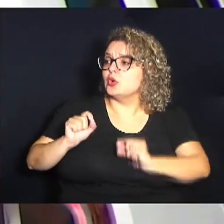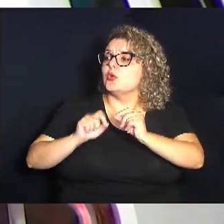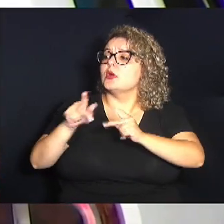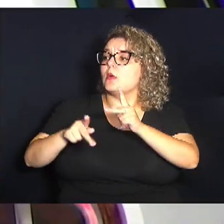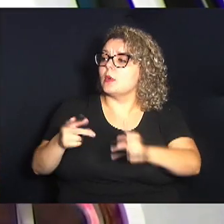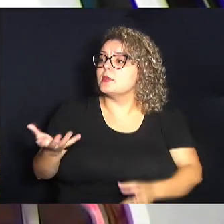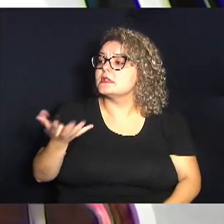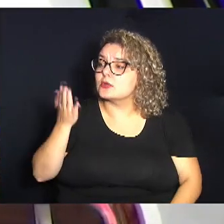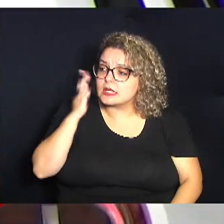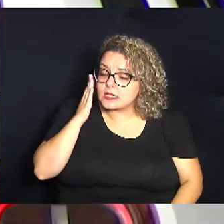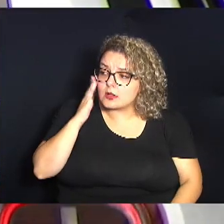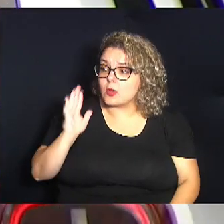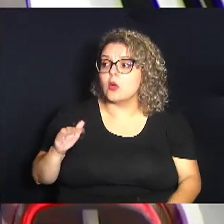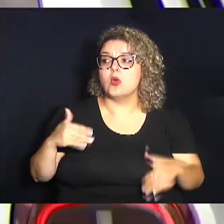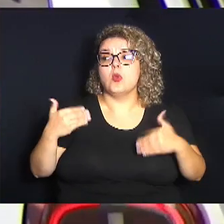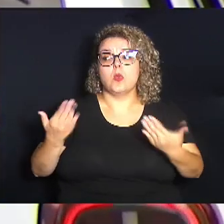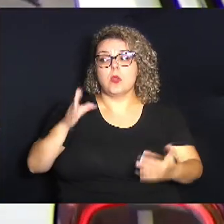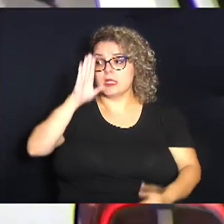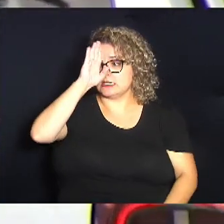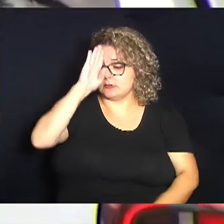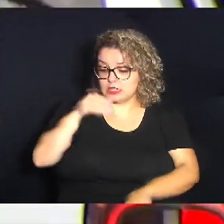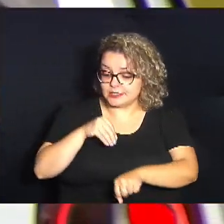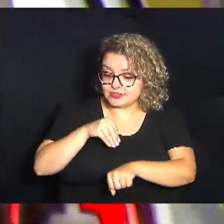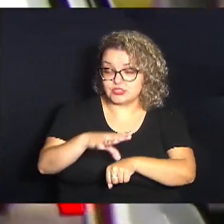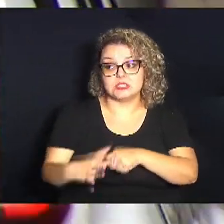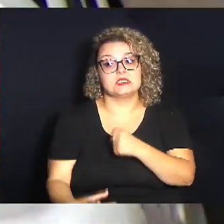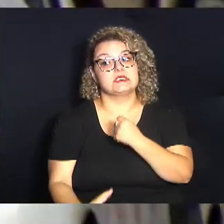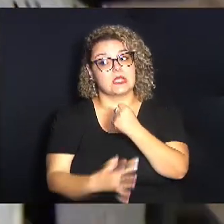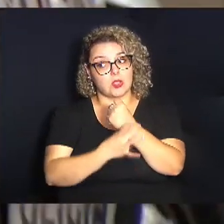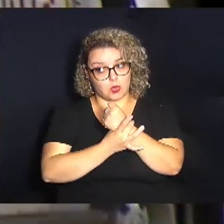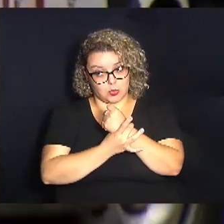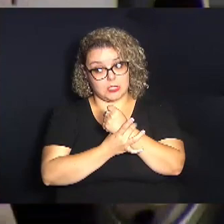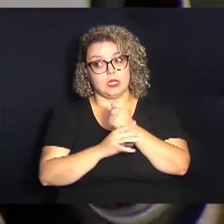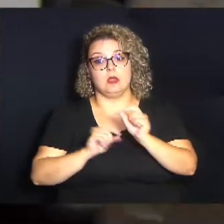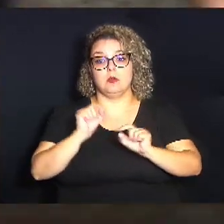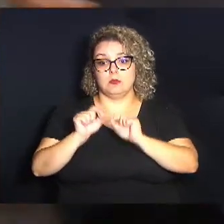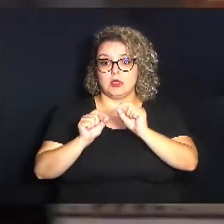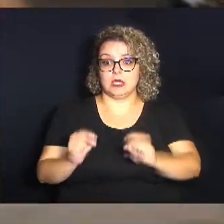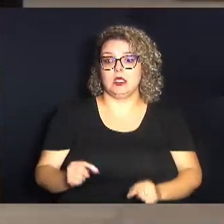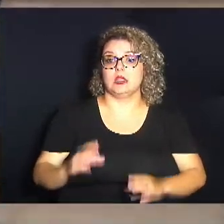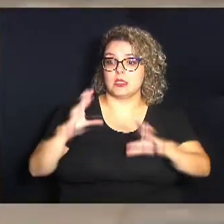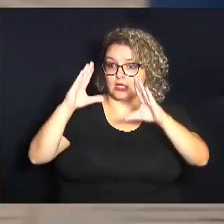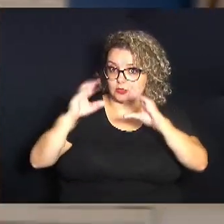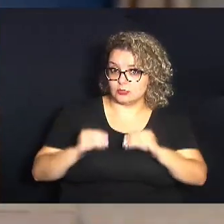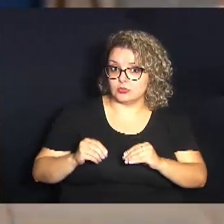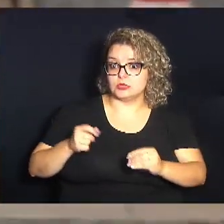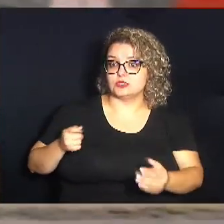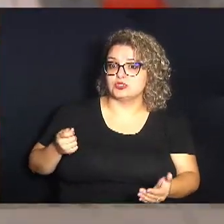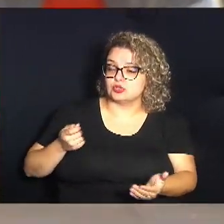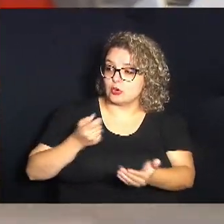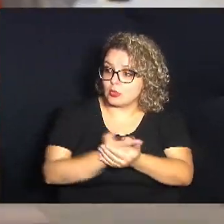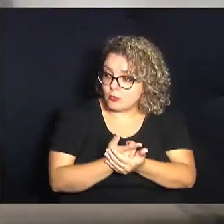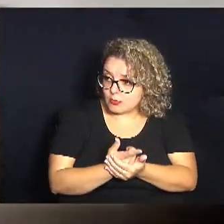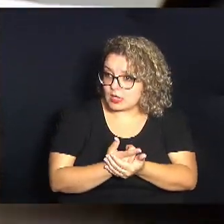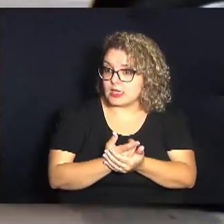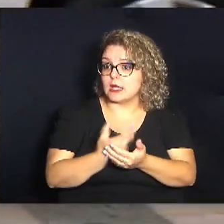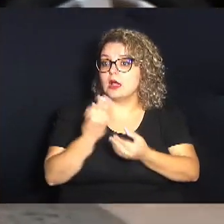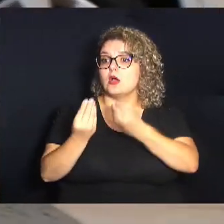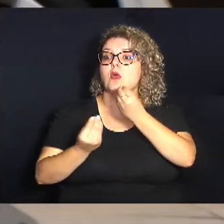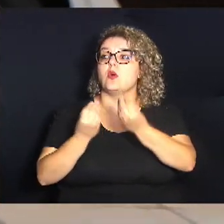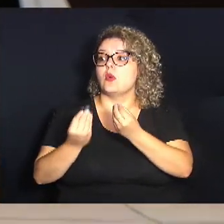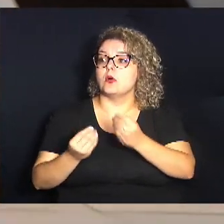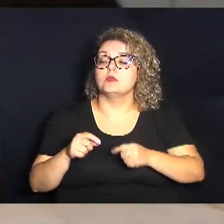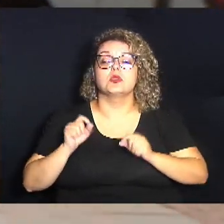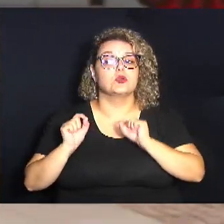saber mesmo, quais as principais dicas de segurança para quem vier aqui à noite fazer as compras, né? O que, que